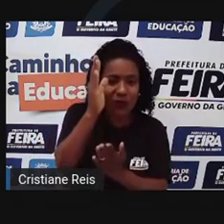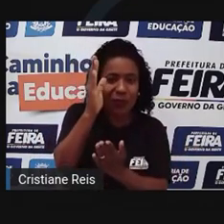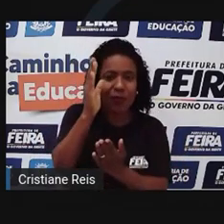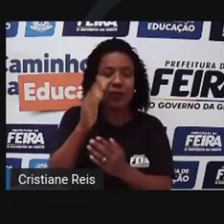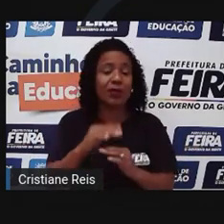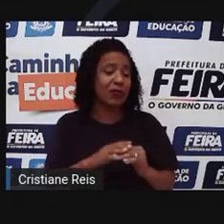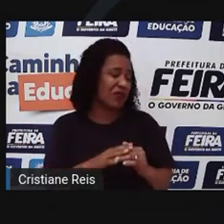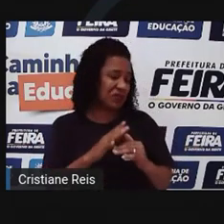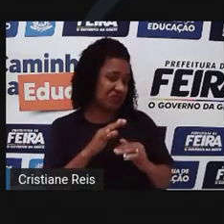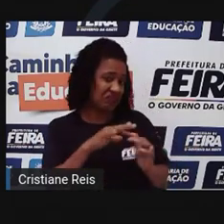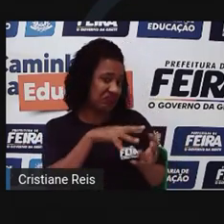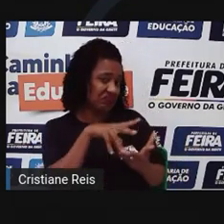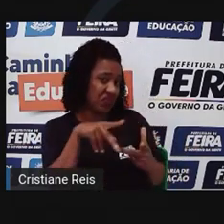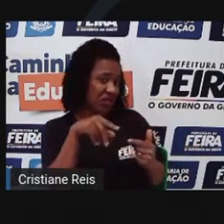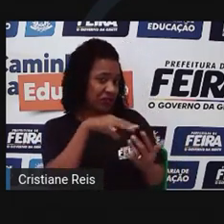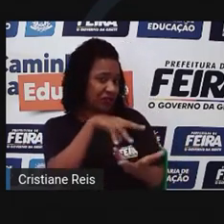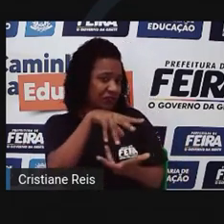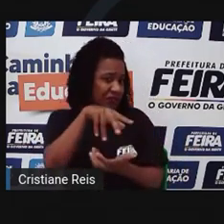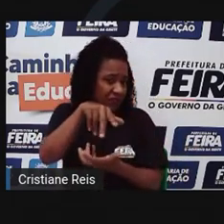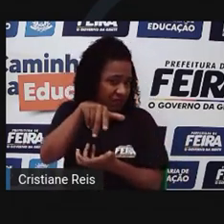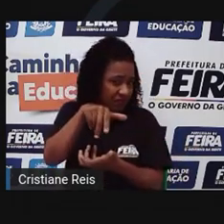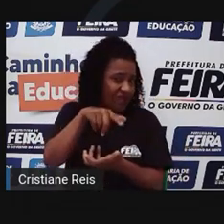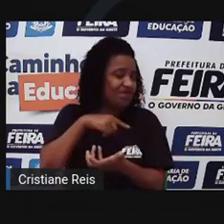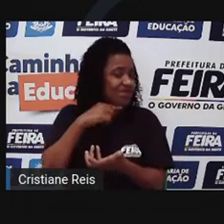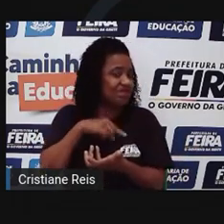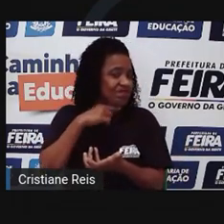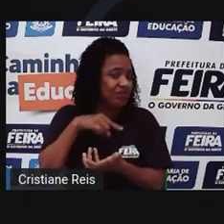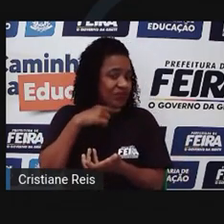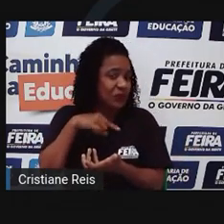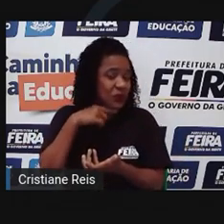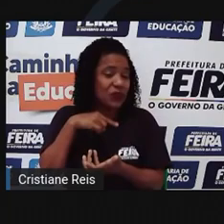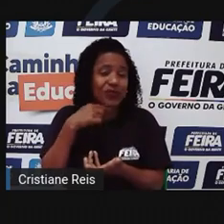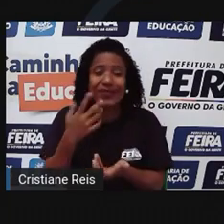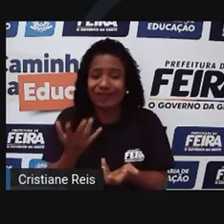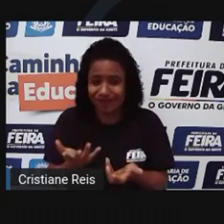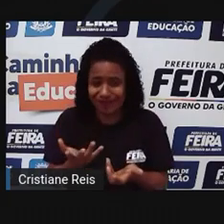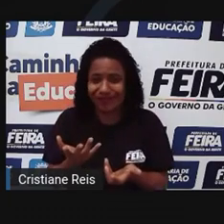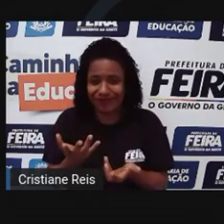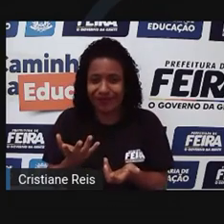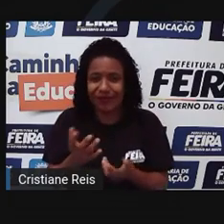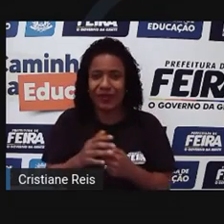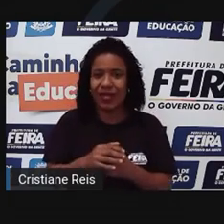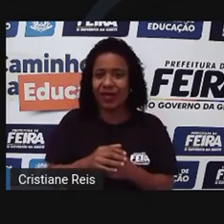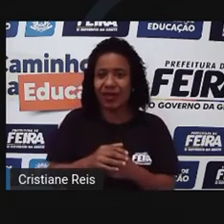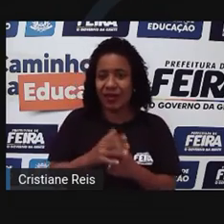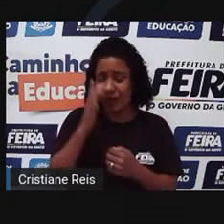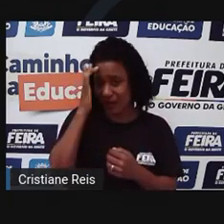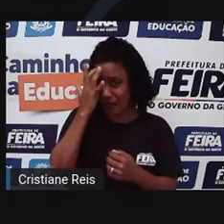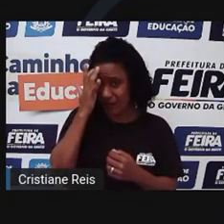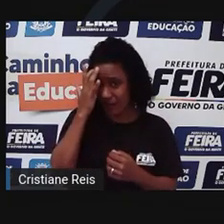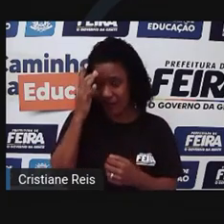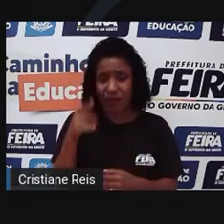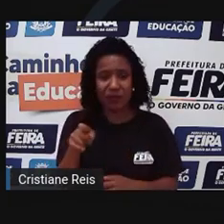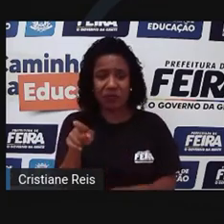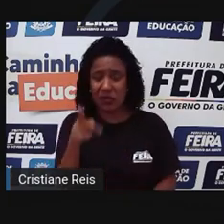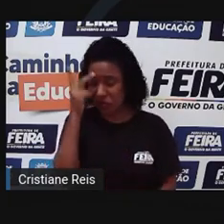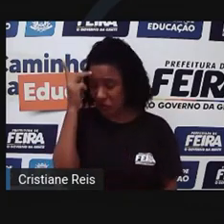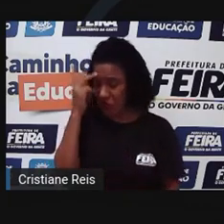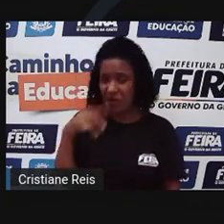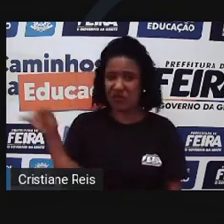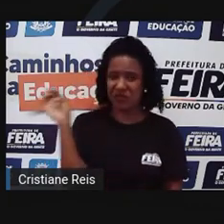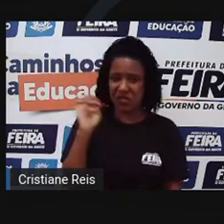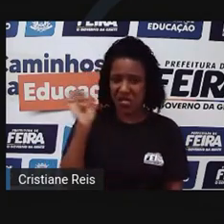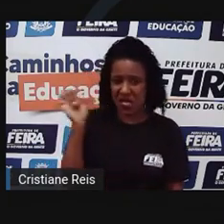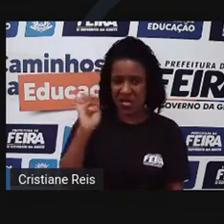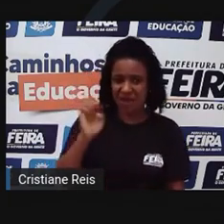pode não ser redonda, né? Então, continuam achando que uma pessoa gay tem que morrer,